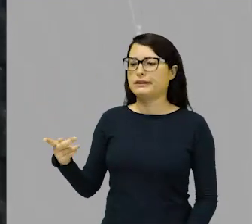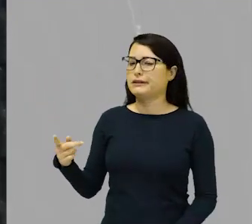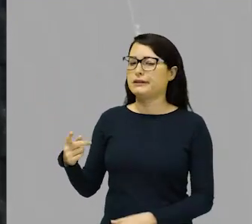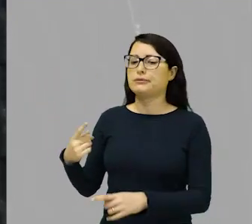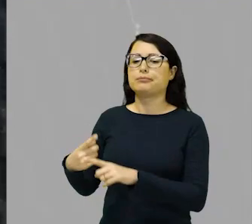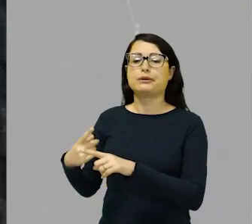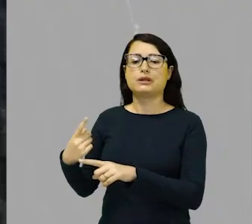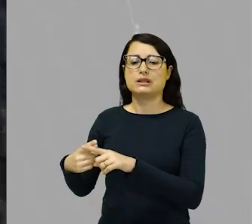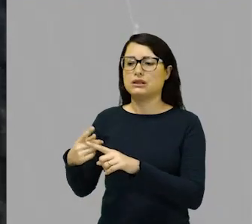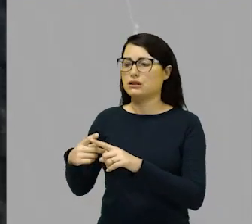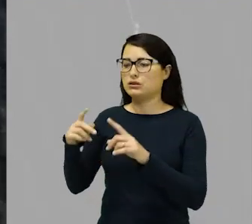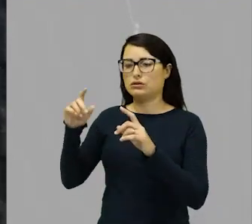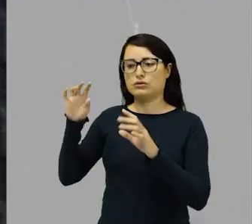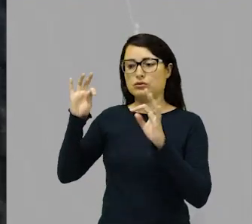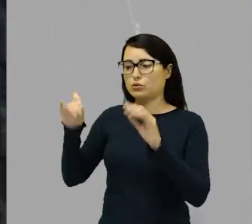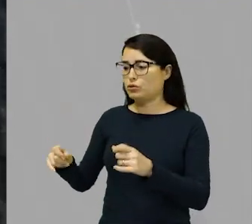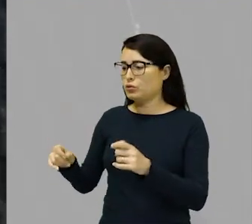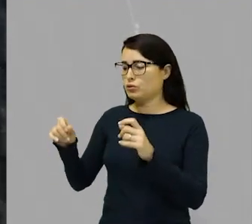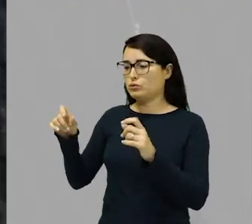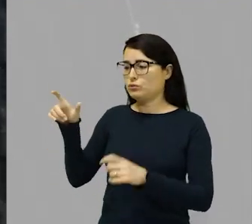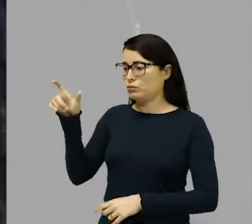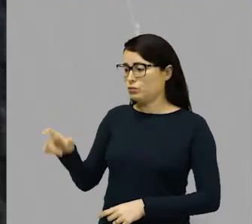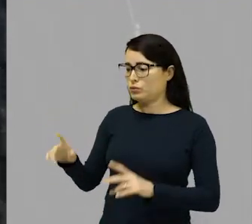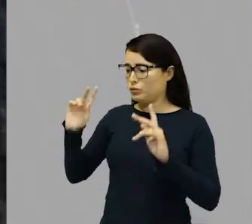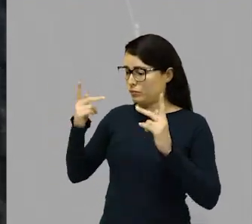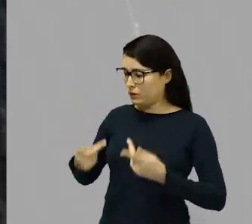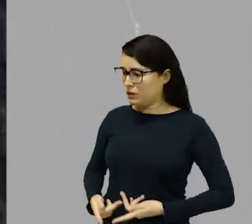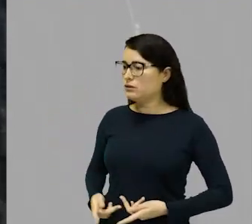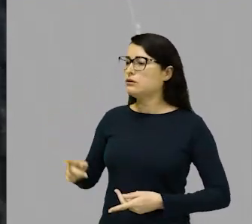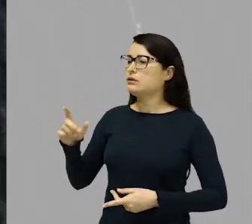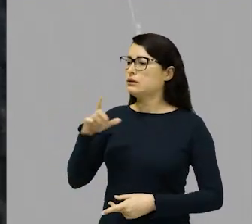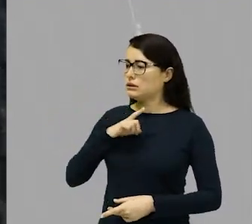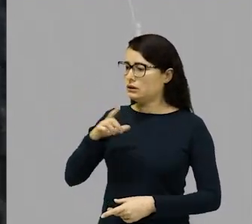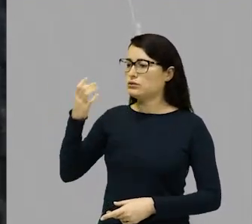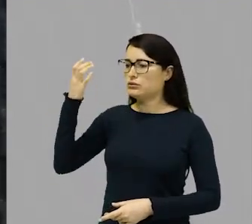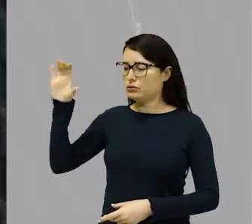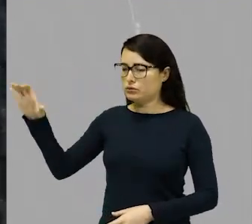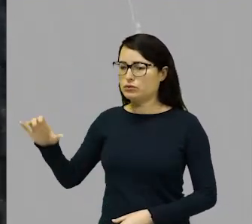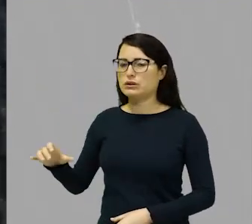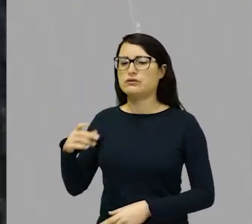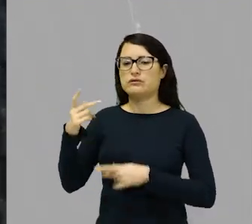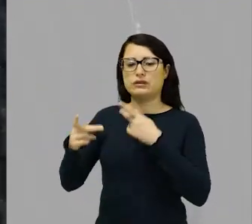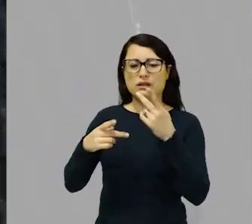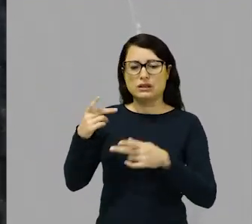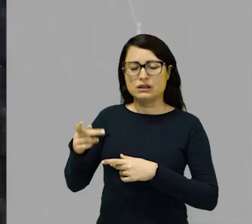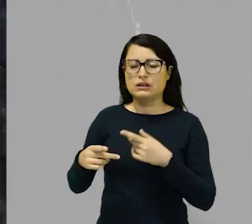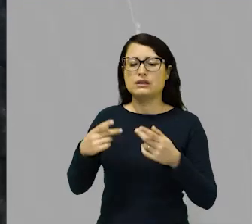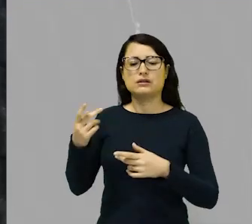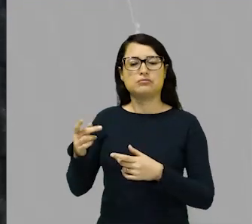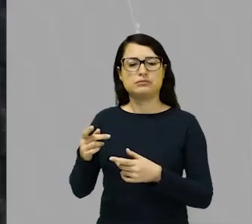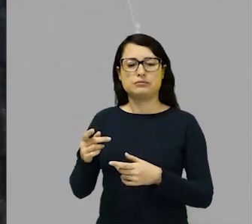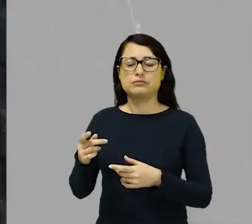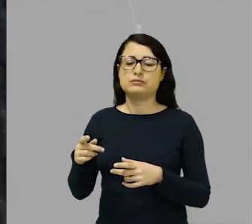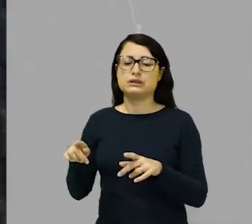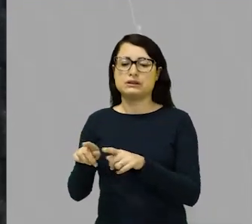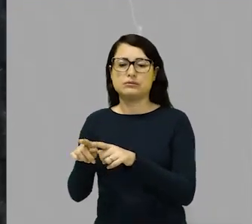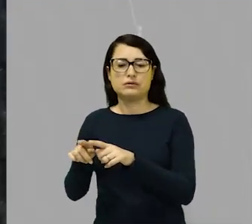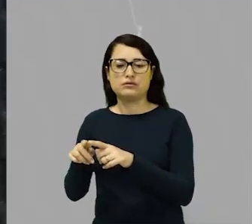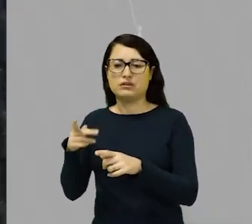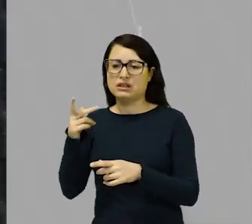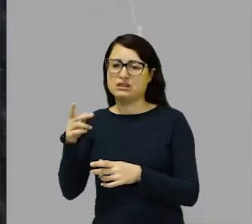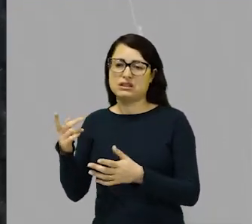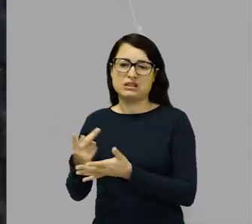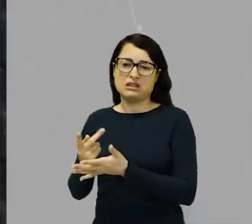ser humano é um ser cultural. Todo ser humano sabe falar um idioma, mesmo que não seja correto. Todo ser humano tem uma